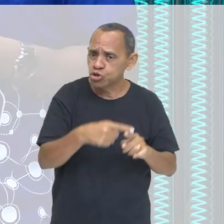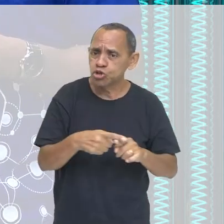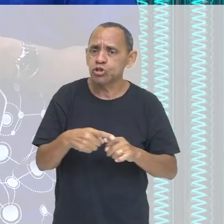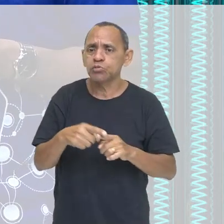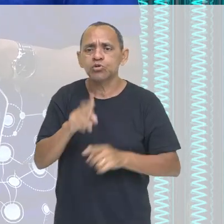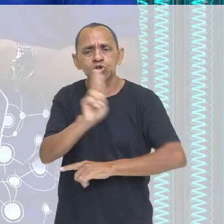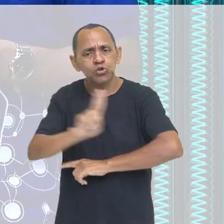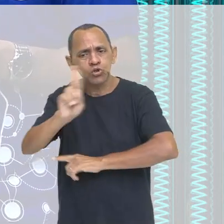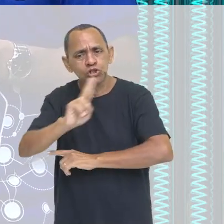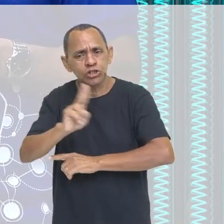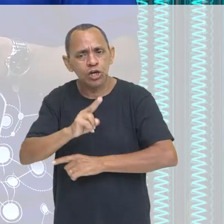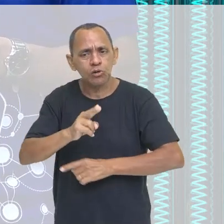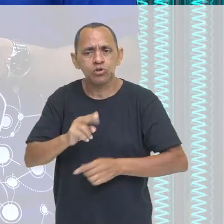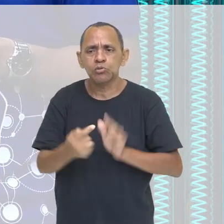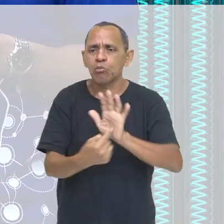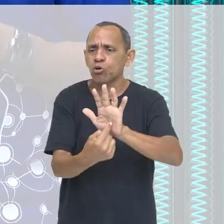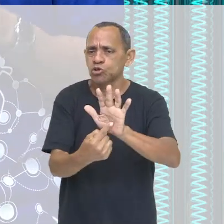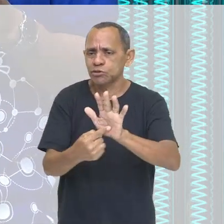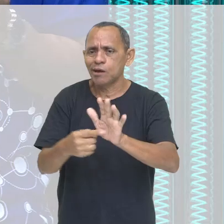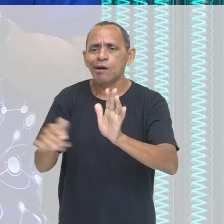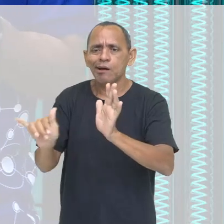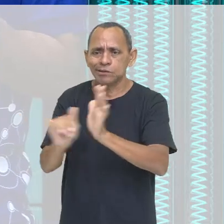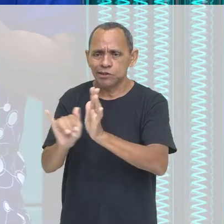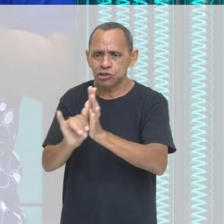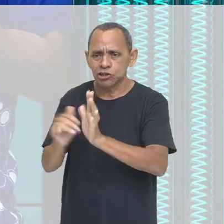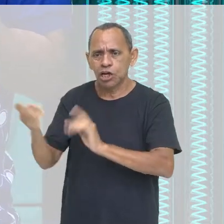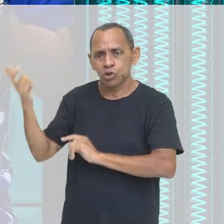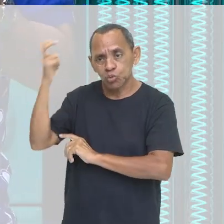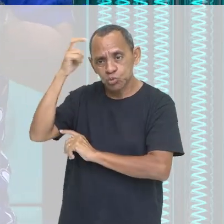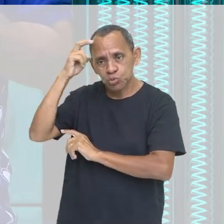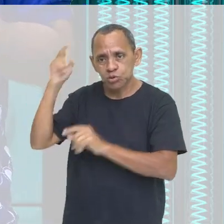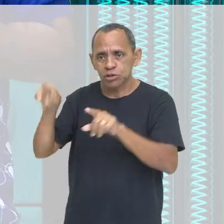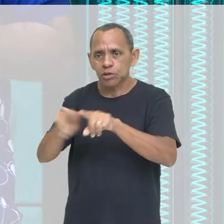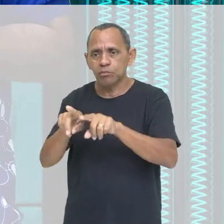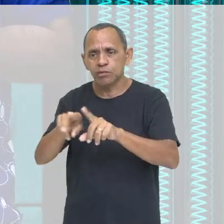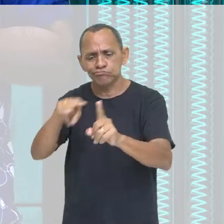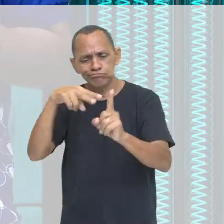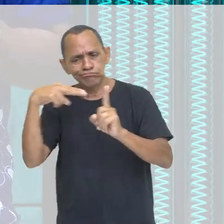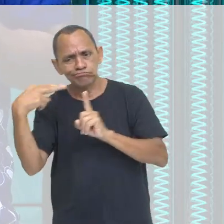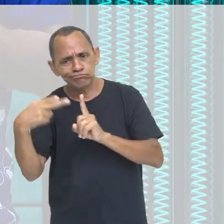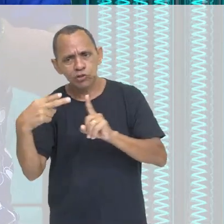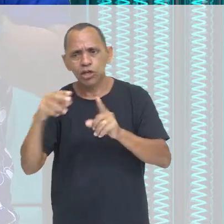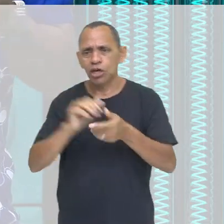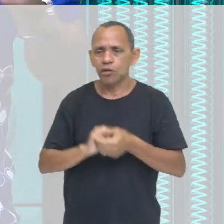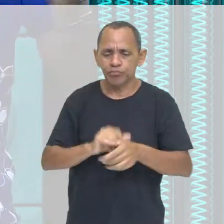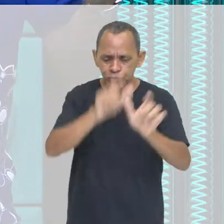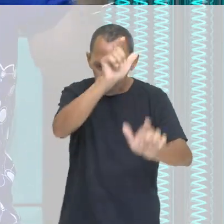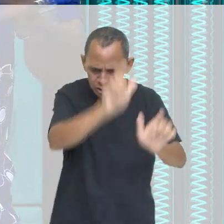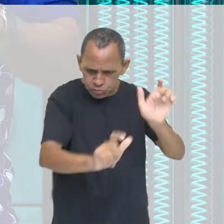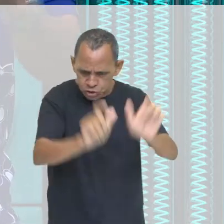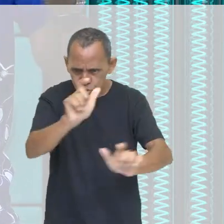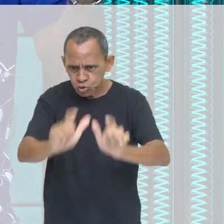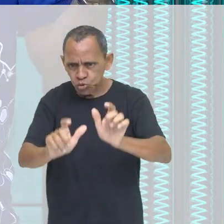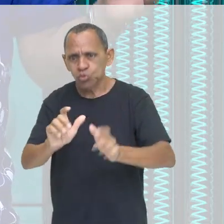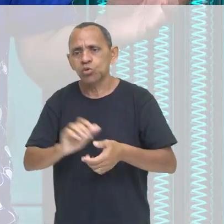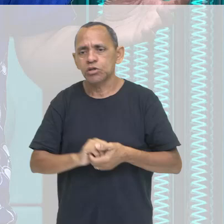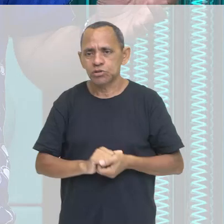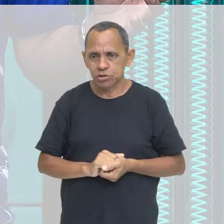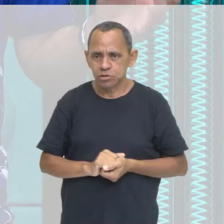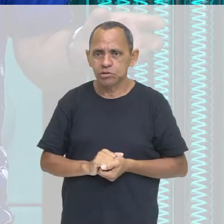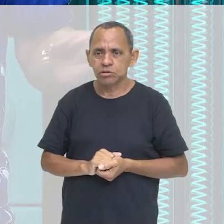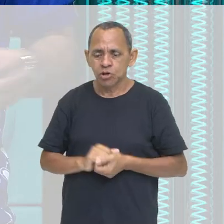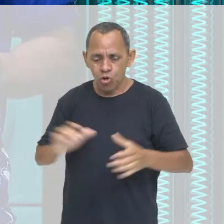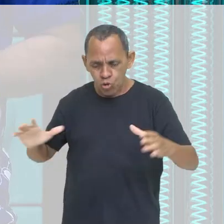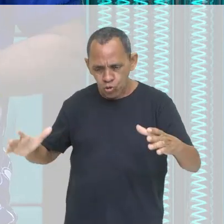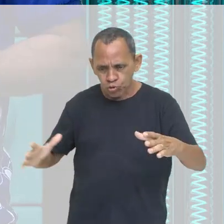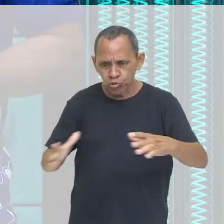tanto a cultura quanto a identidade, tá certo? Sempre nessa perspectiva de que parte do indivíduo e aí em conjunto vai se